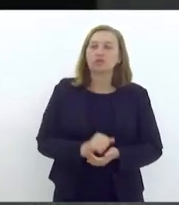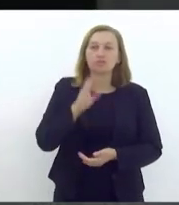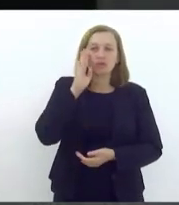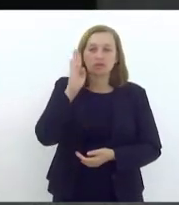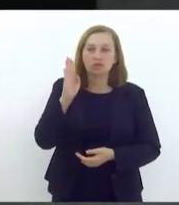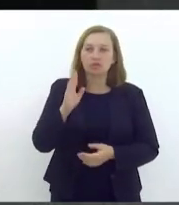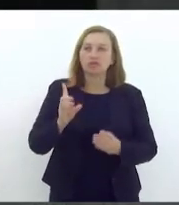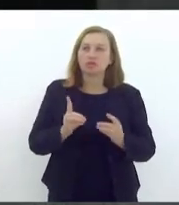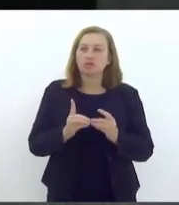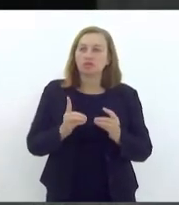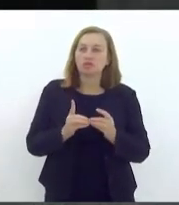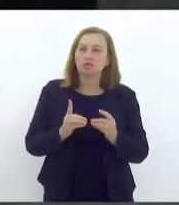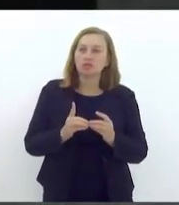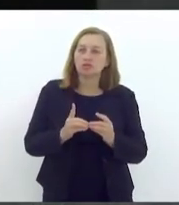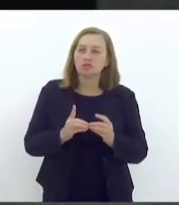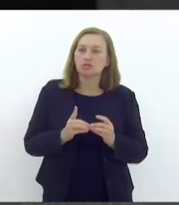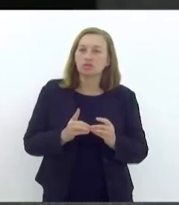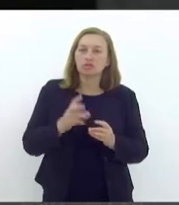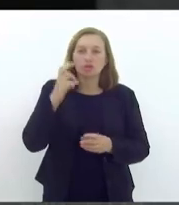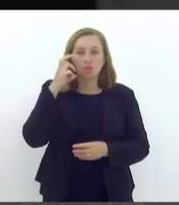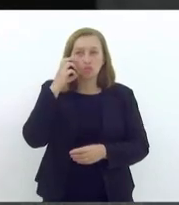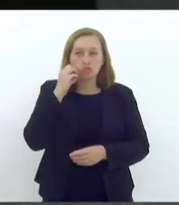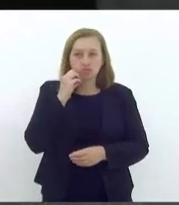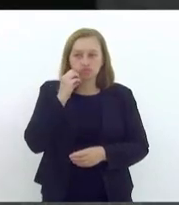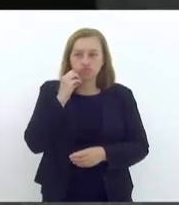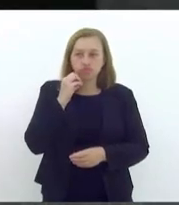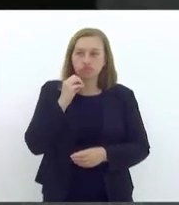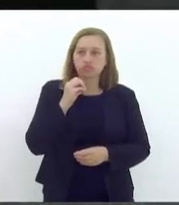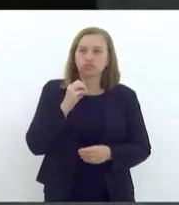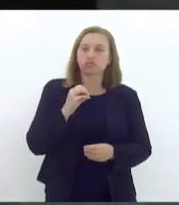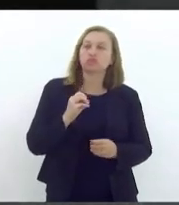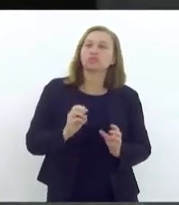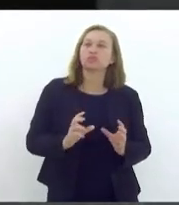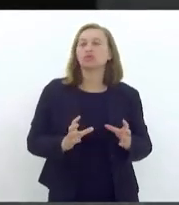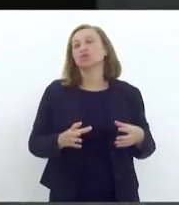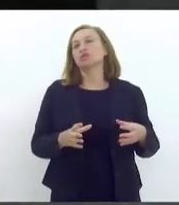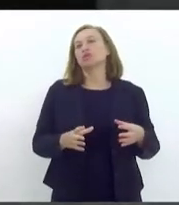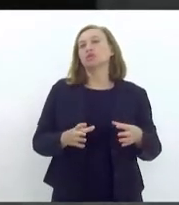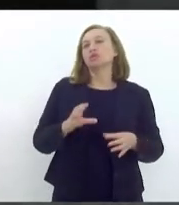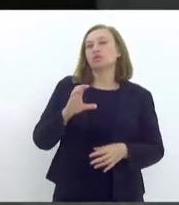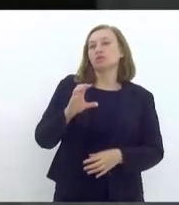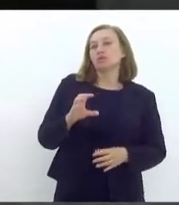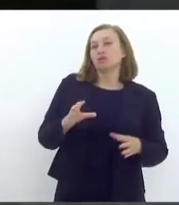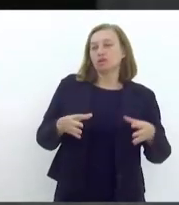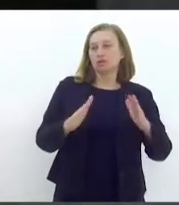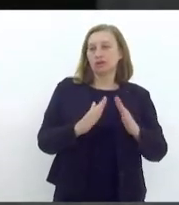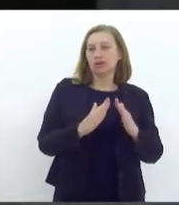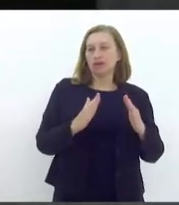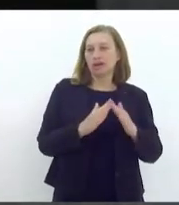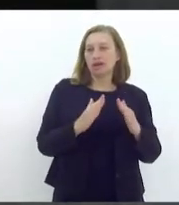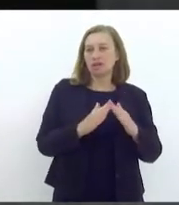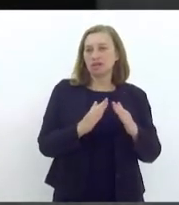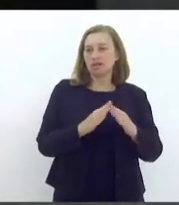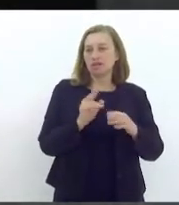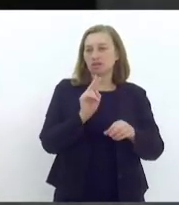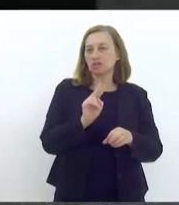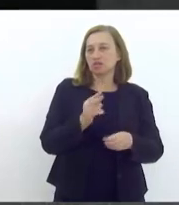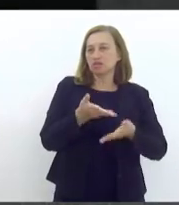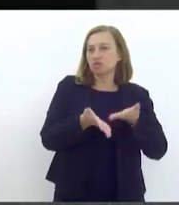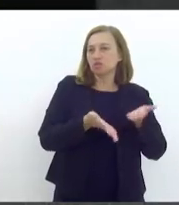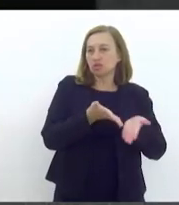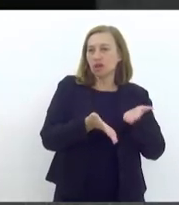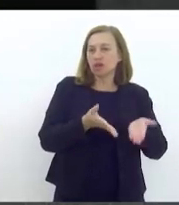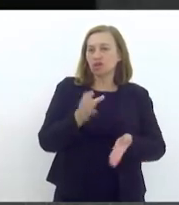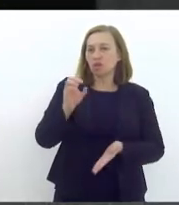prioridade de atendimento aos órfãos e abrigados egressos de orfanatos ou instituições coletivas